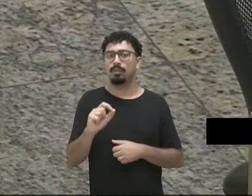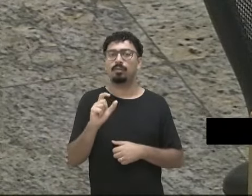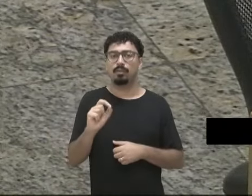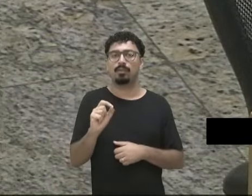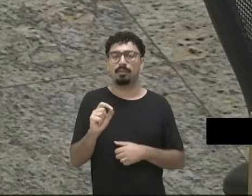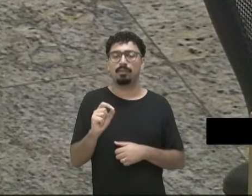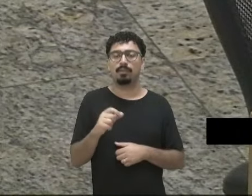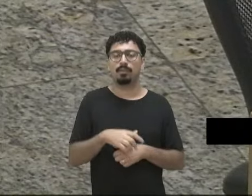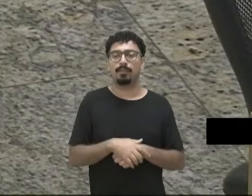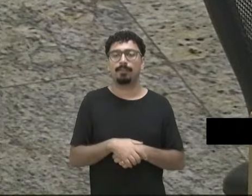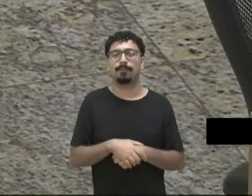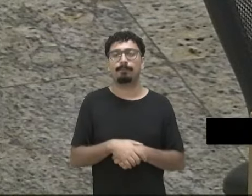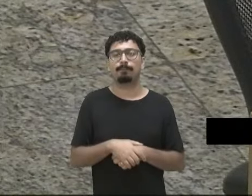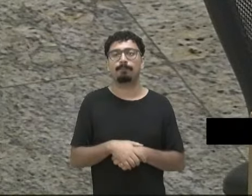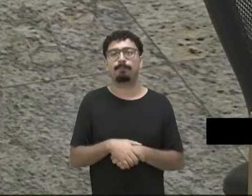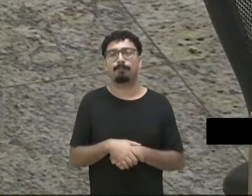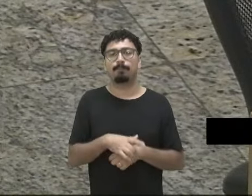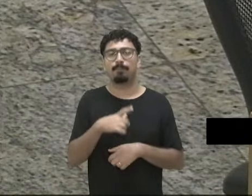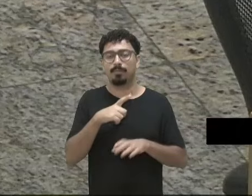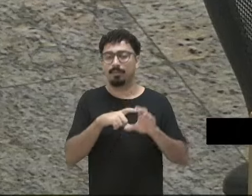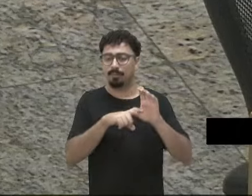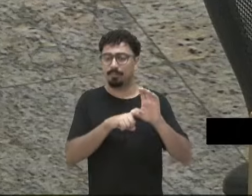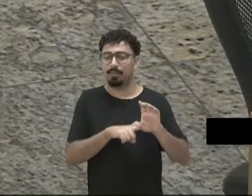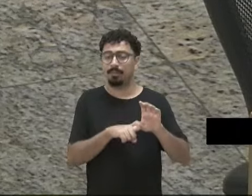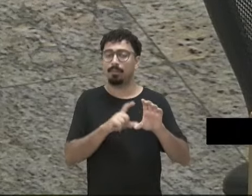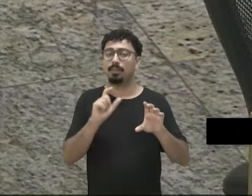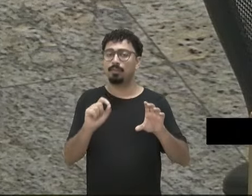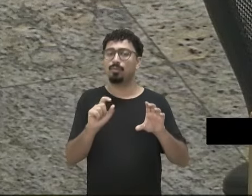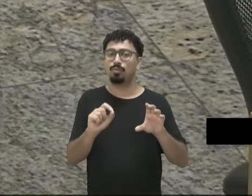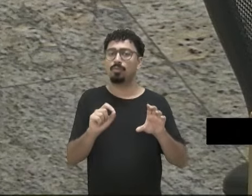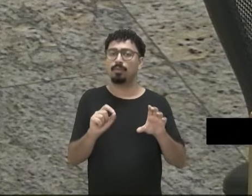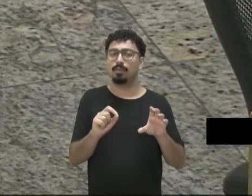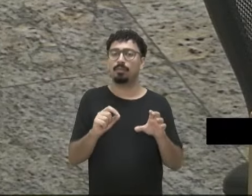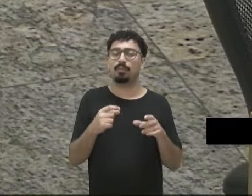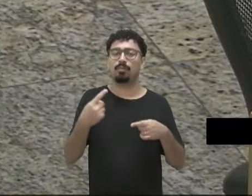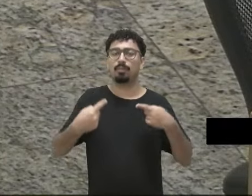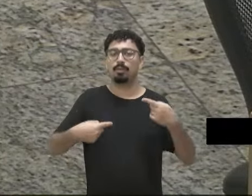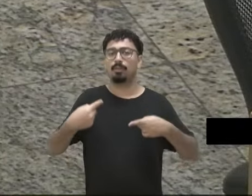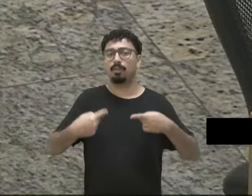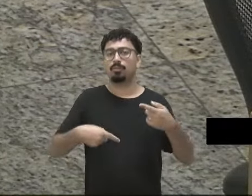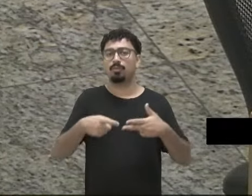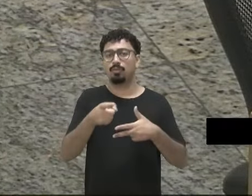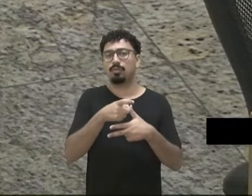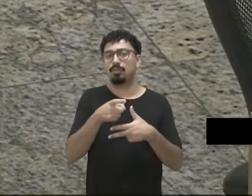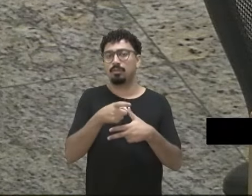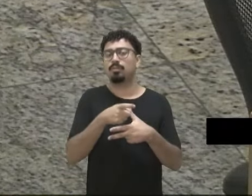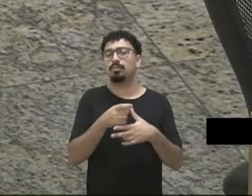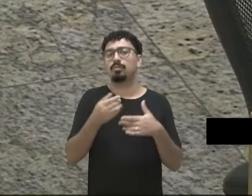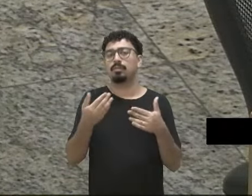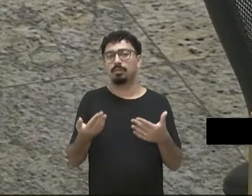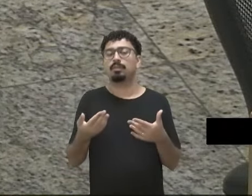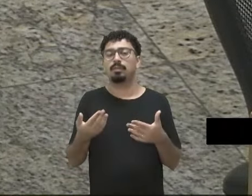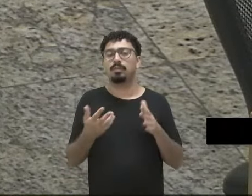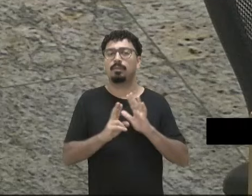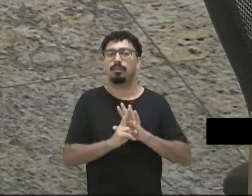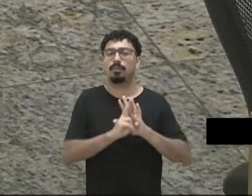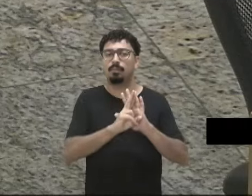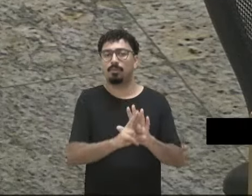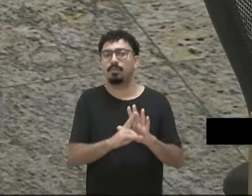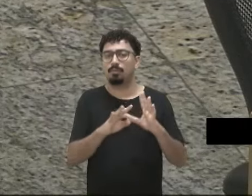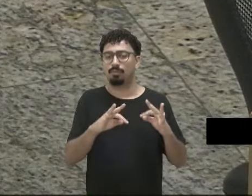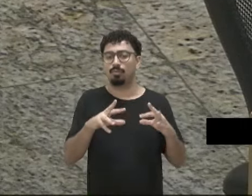para ser implementada, para funcionar, de uma deliberação do Executivo, que na condição de representante de